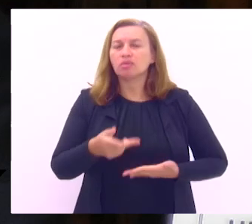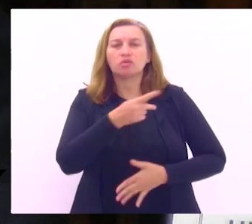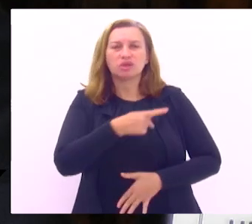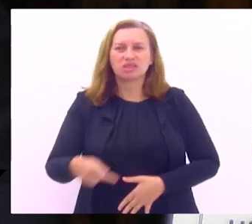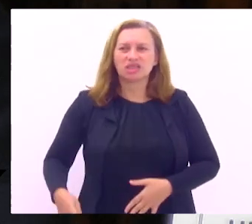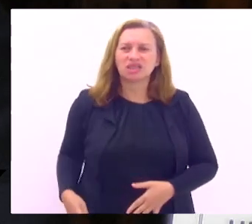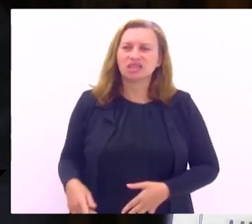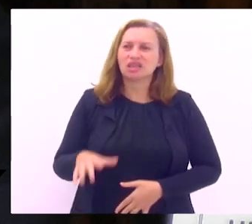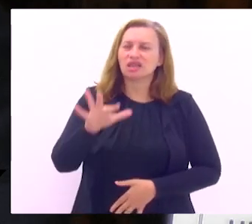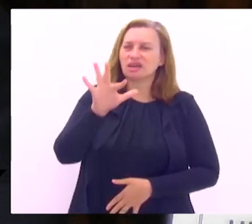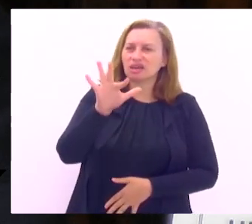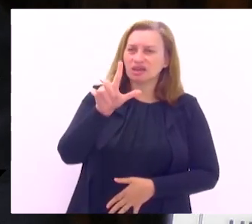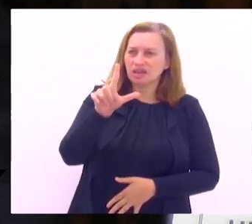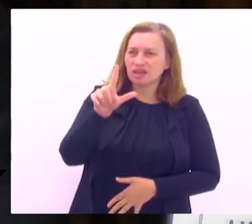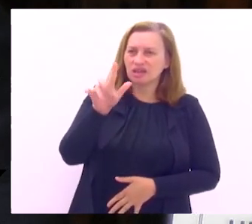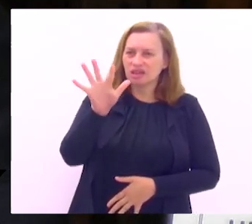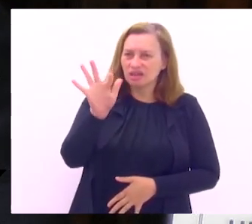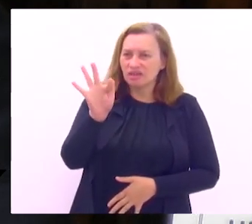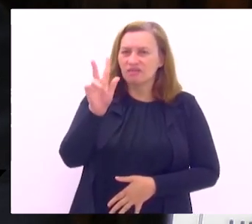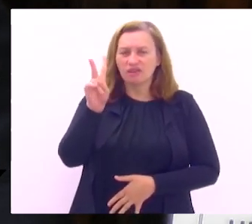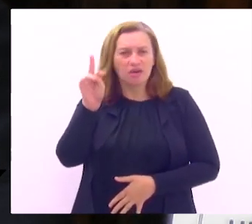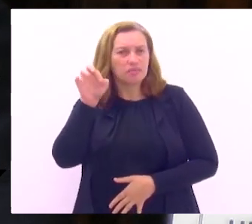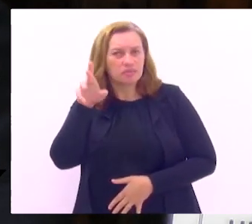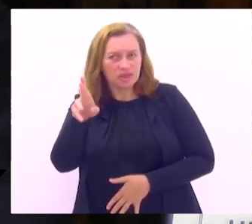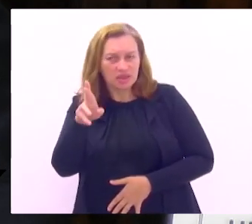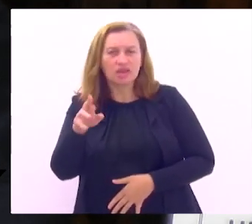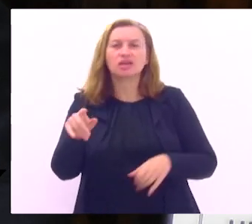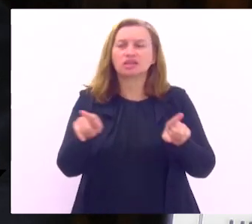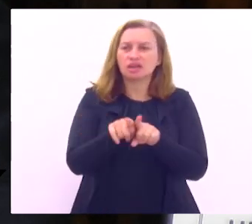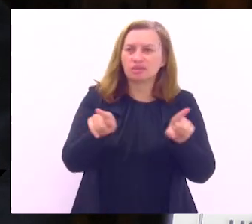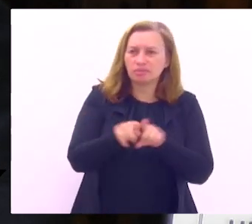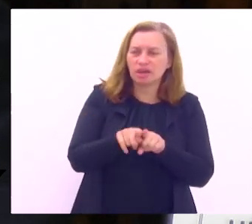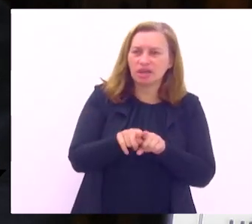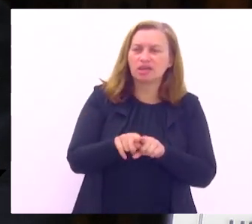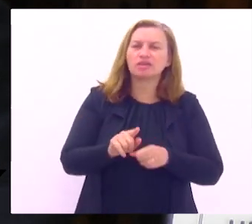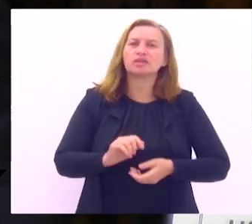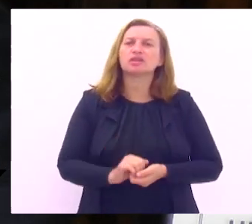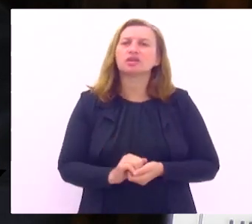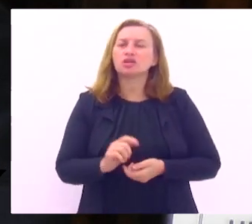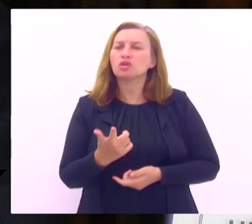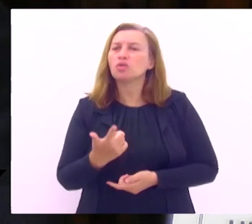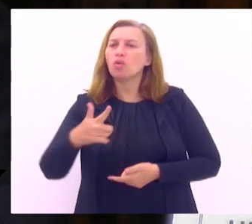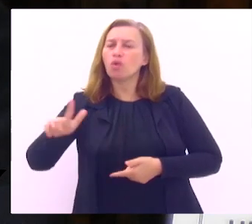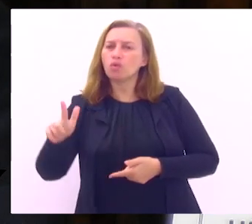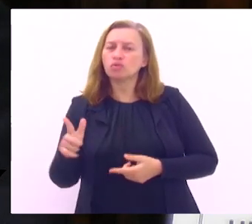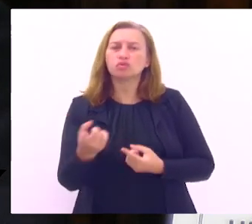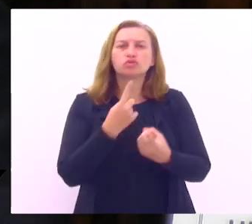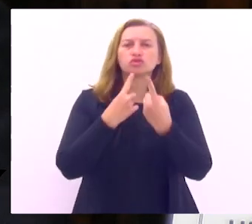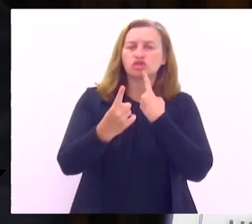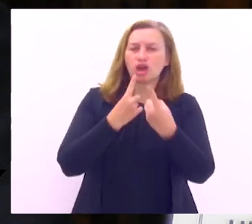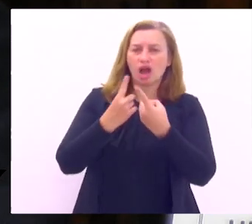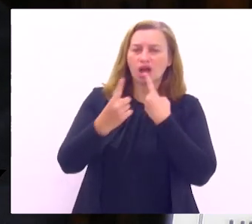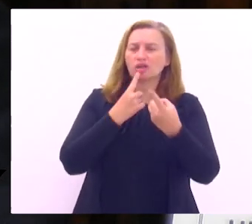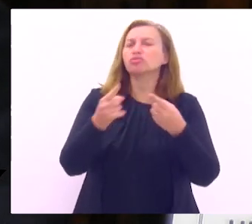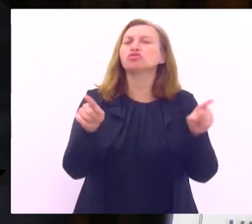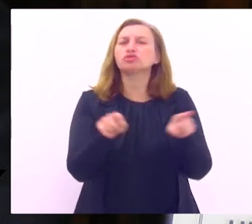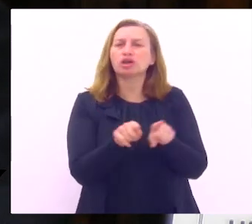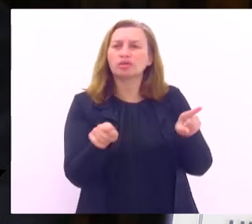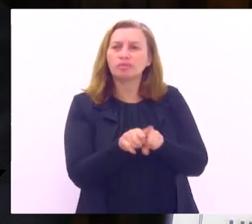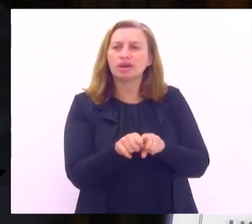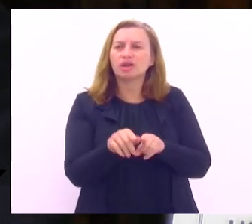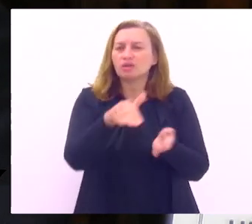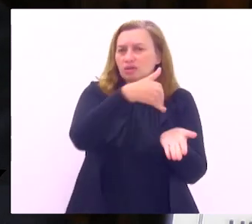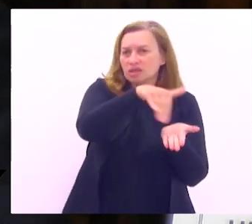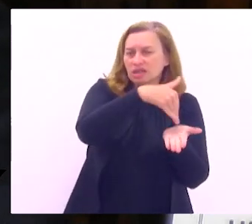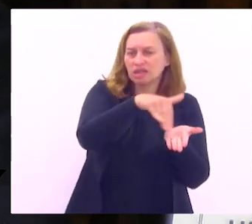pelo presidente também da Sul-Americana, Dr. Gesta, e em outros diálogos também com o